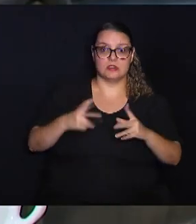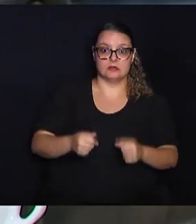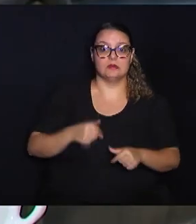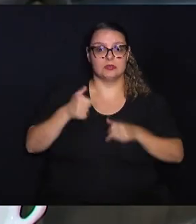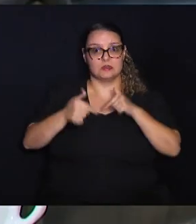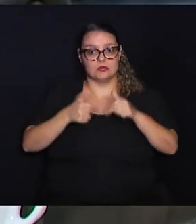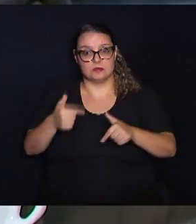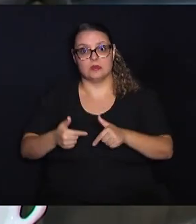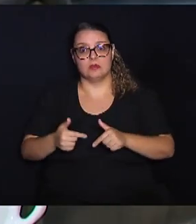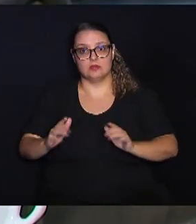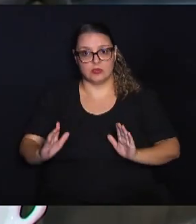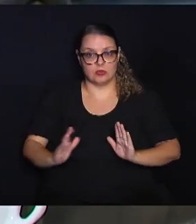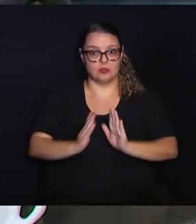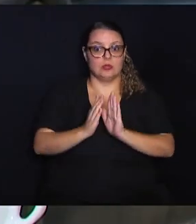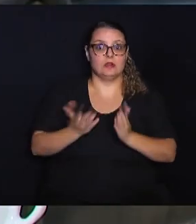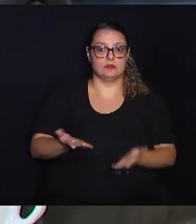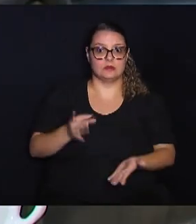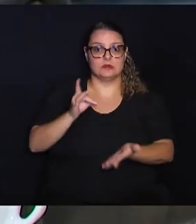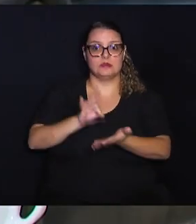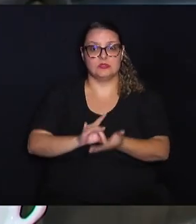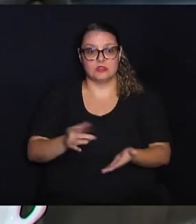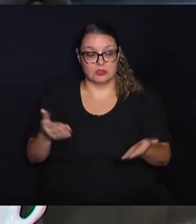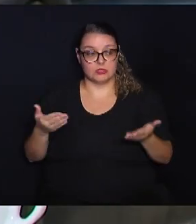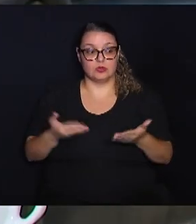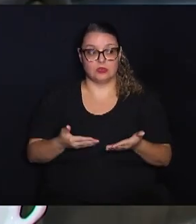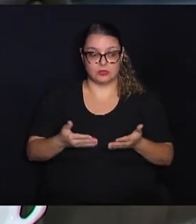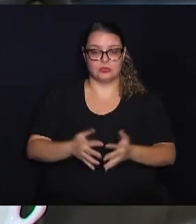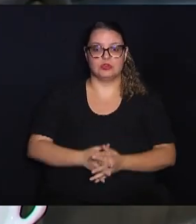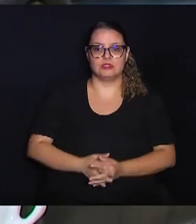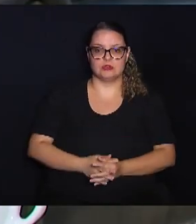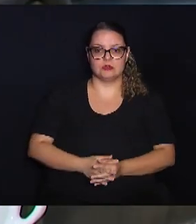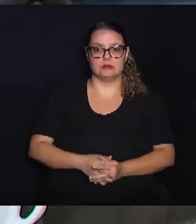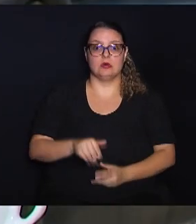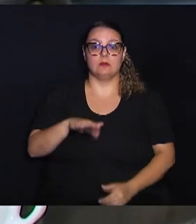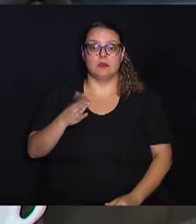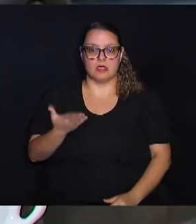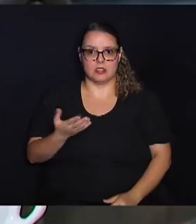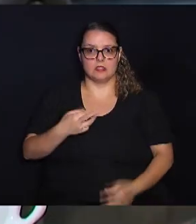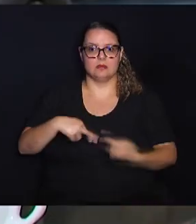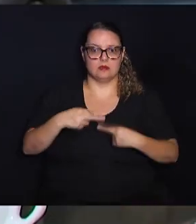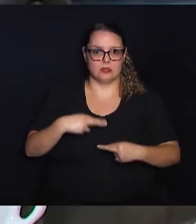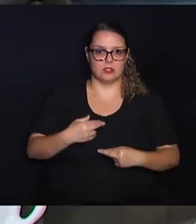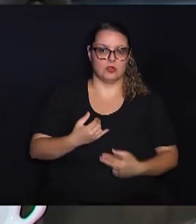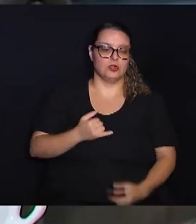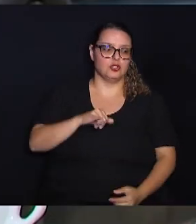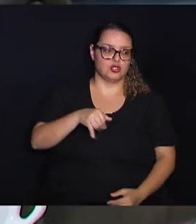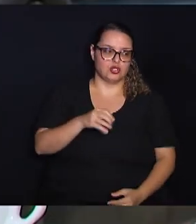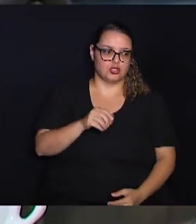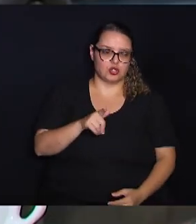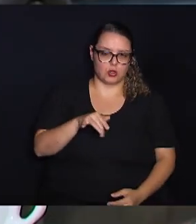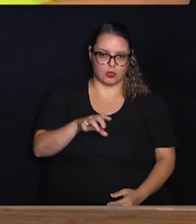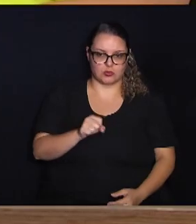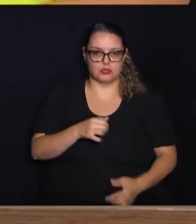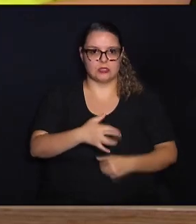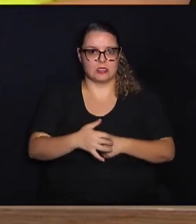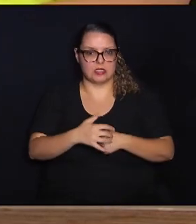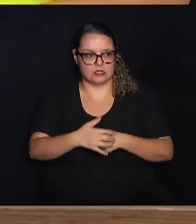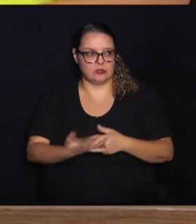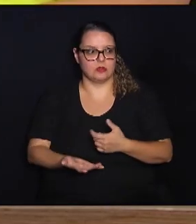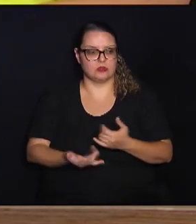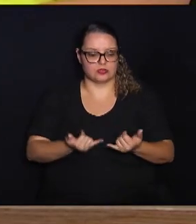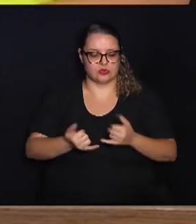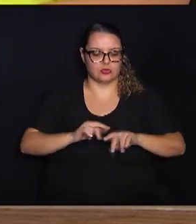trabalhado para enfrentar essa realidade. E hoje, ainda mais, essa questão dos jogos eletrônicos. Sim. A tecnologia,